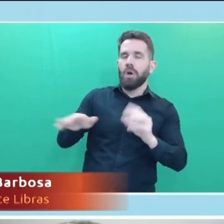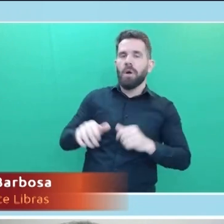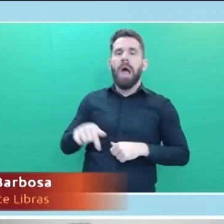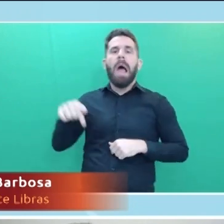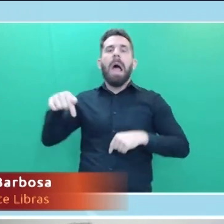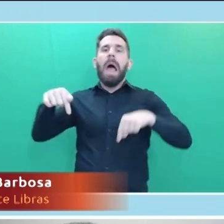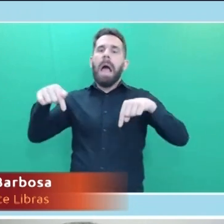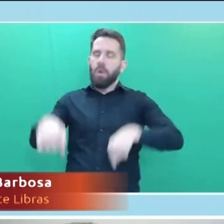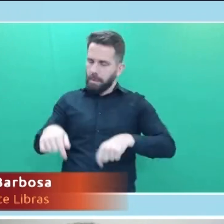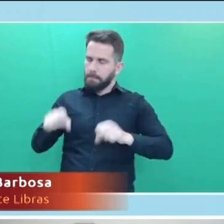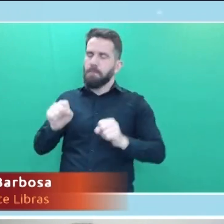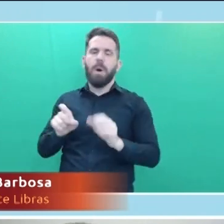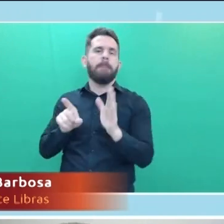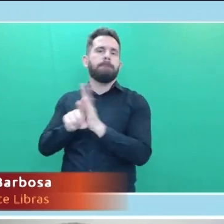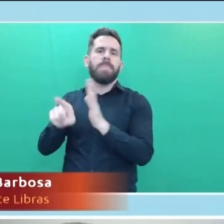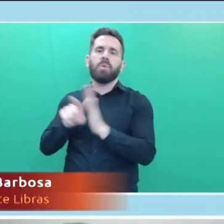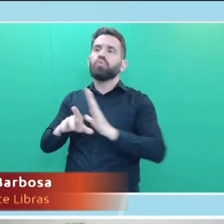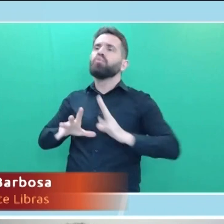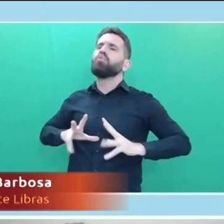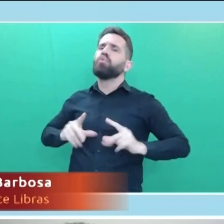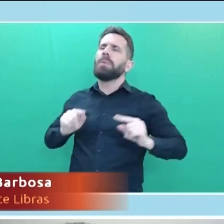em 100% dos domicílios.